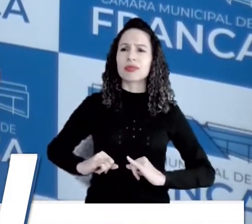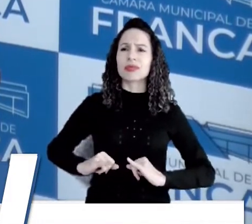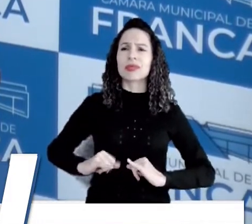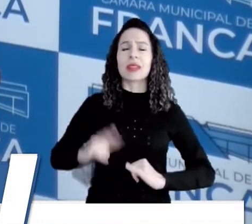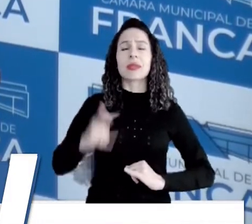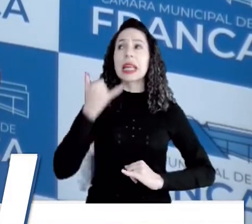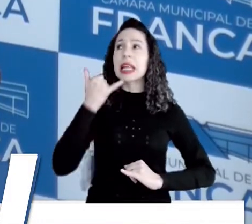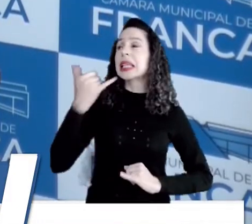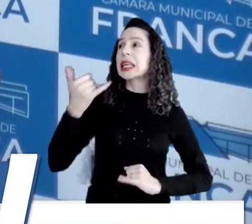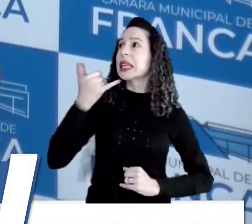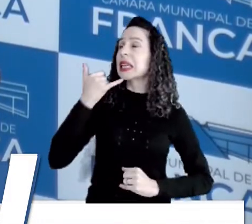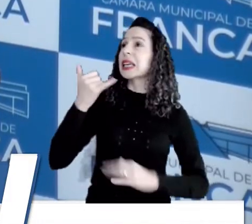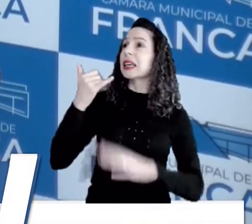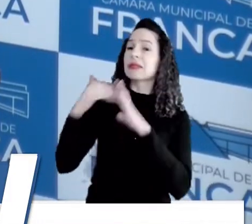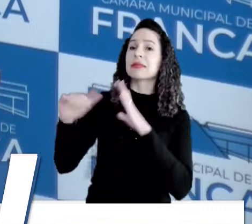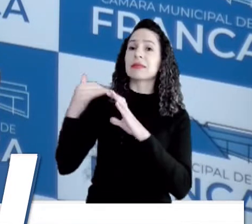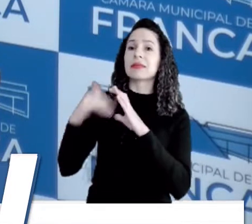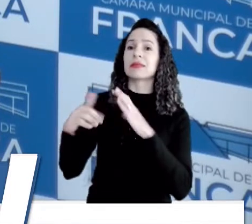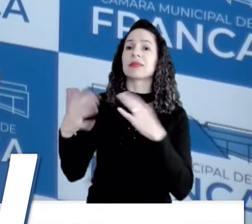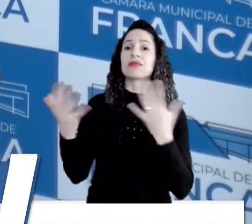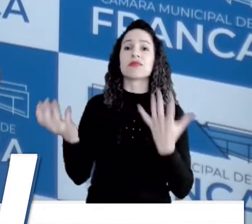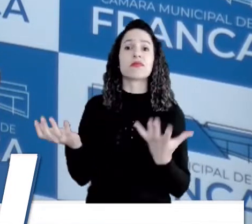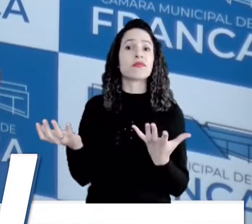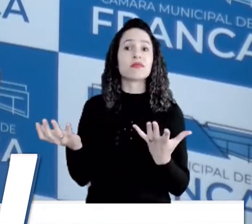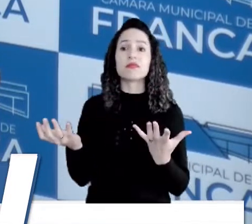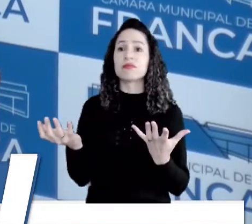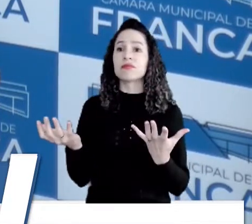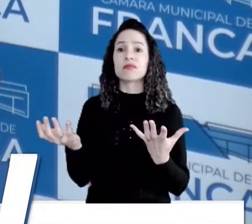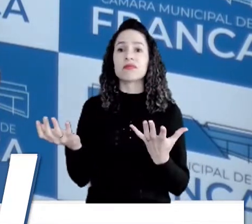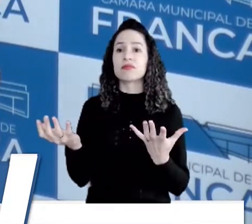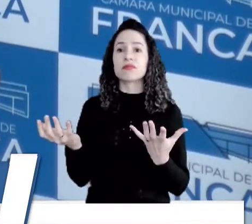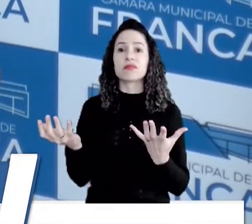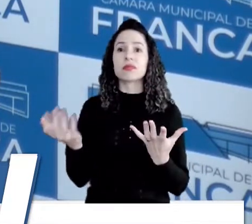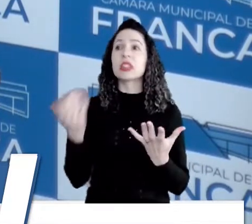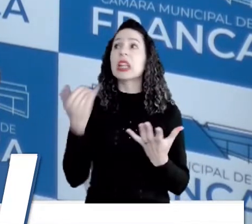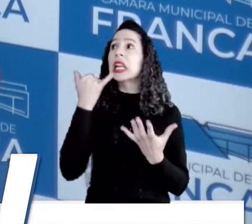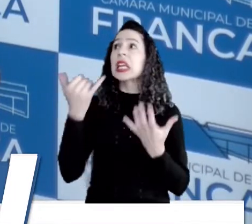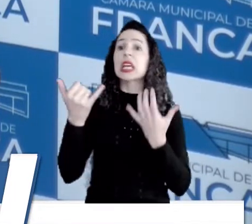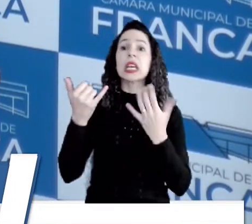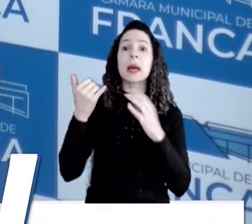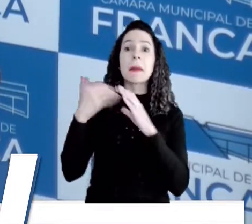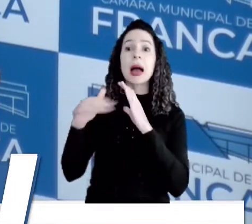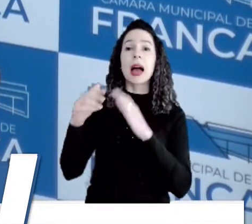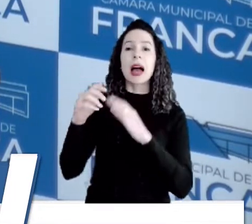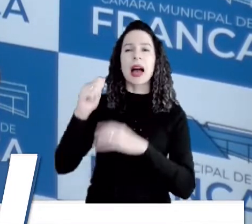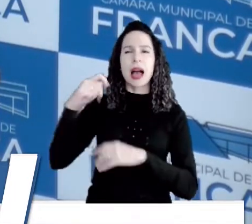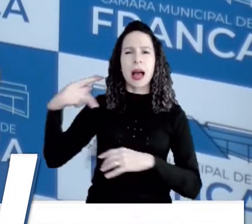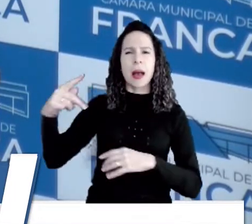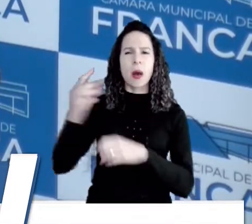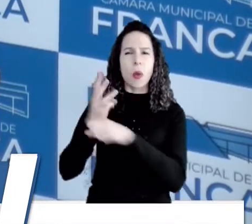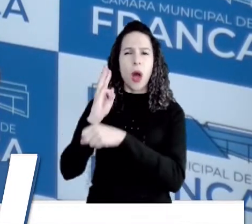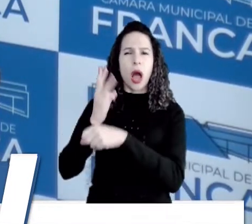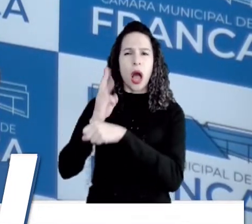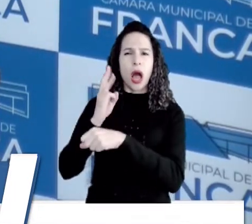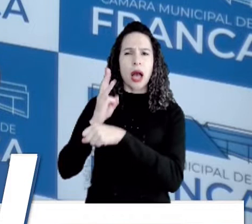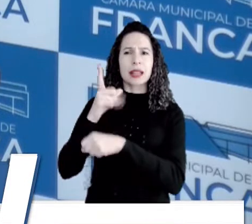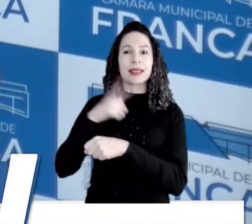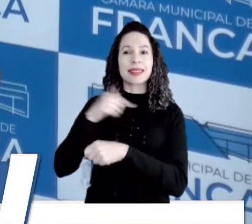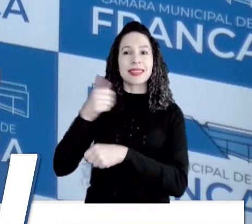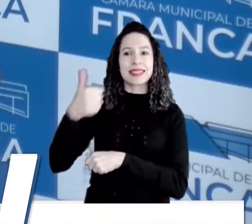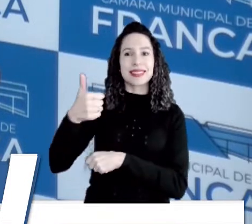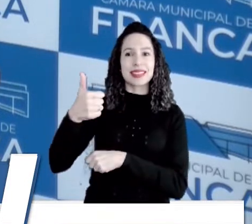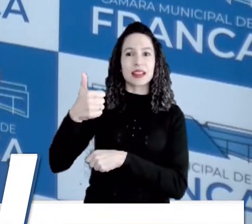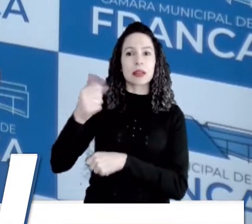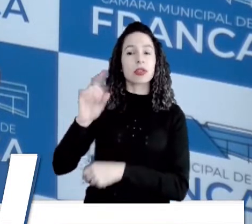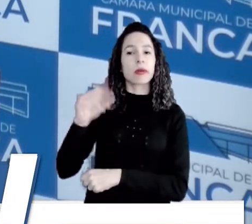você manda, as pessoas que a gente manda ali no aplicativo do WhatsApp tem um joinha, ele só